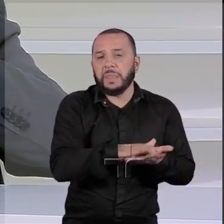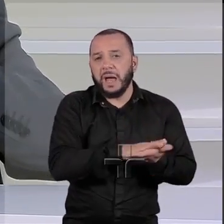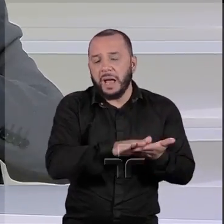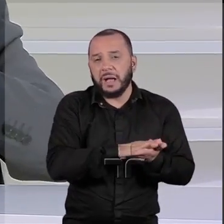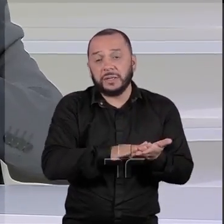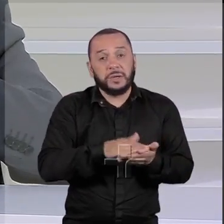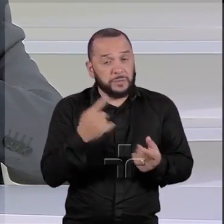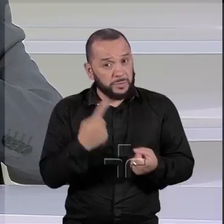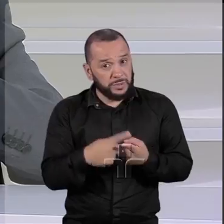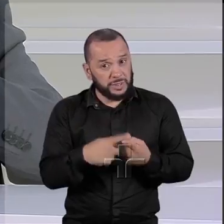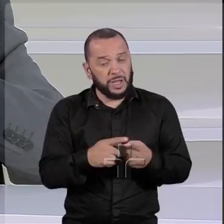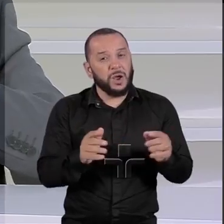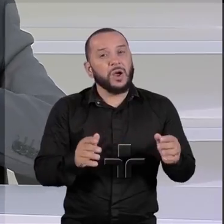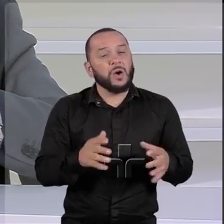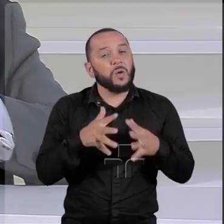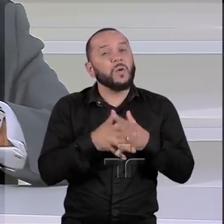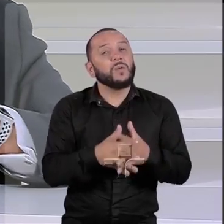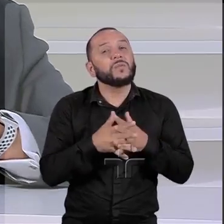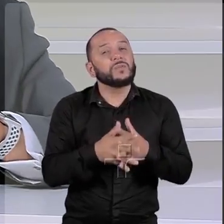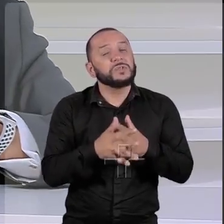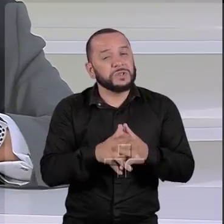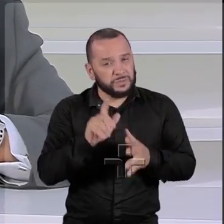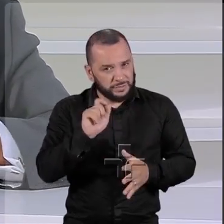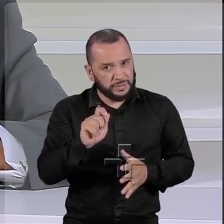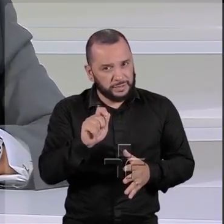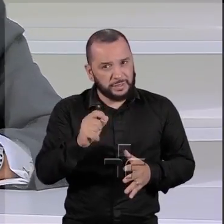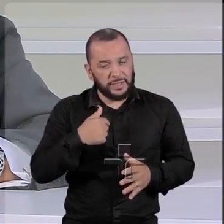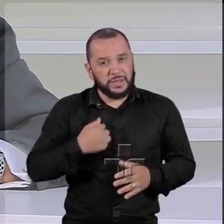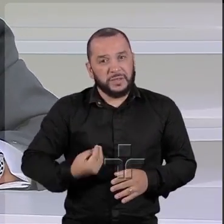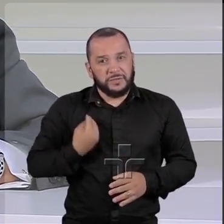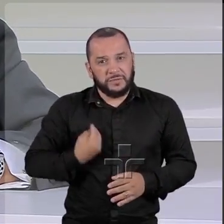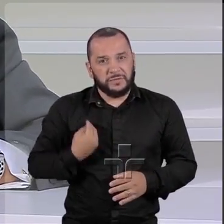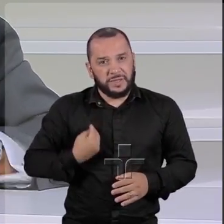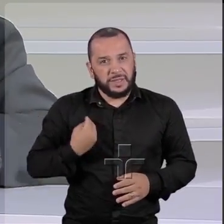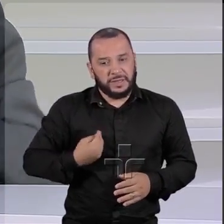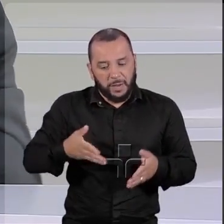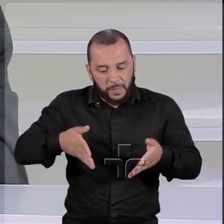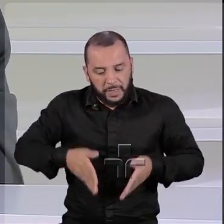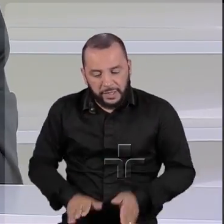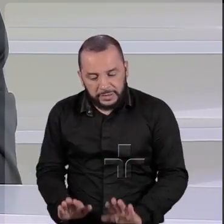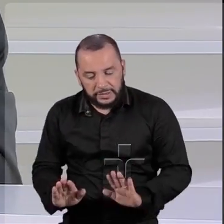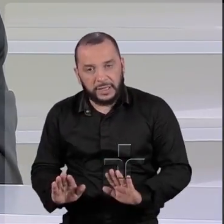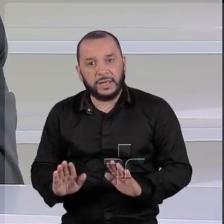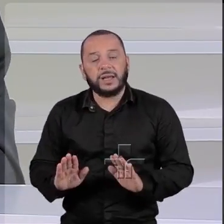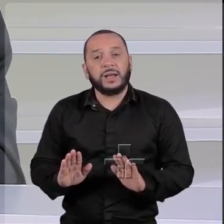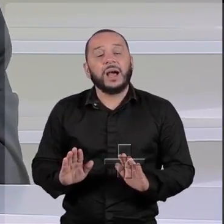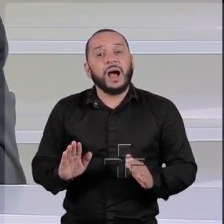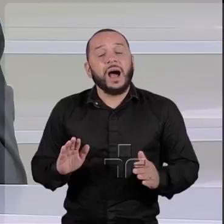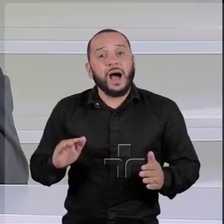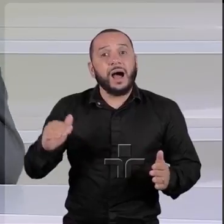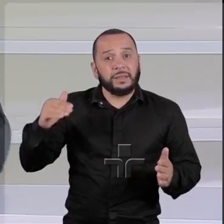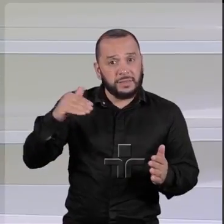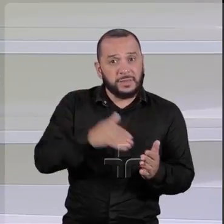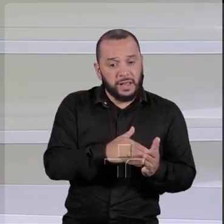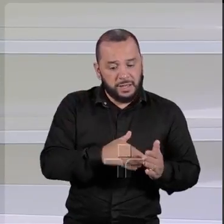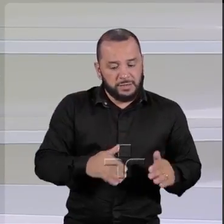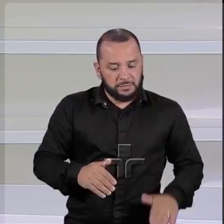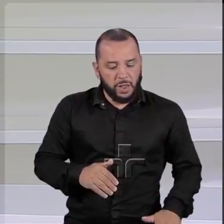confundiram propositadamente expectativa de vida ao nascer com expectativa de vida ou